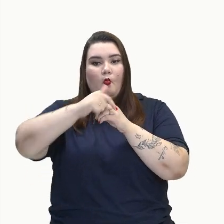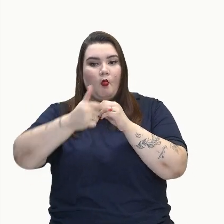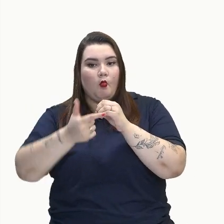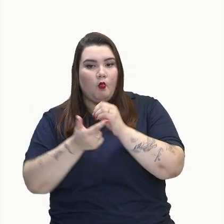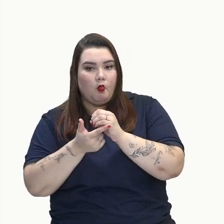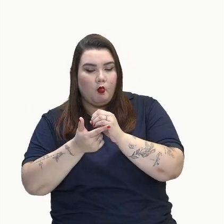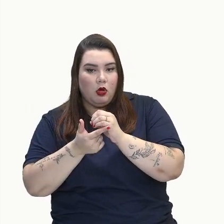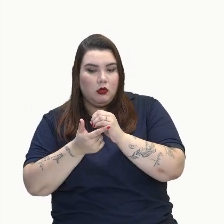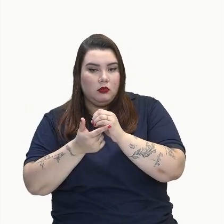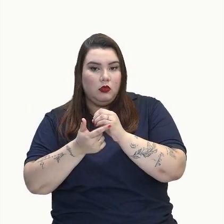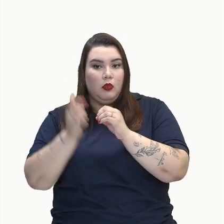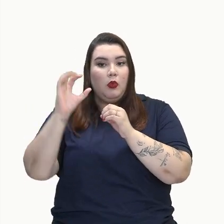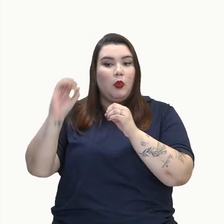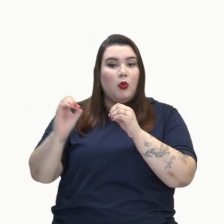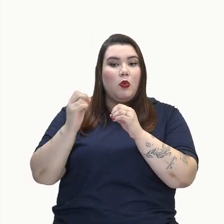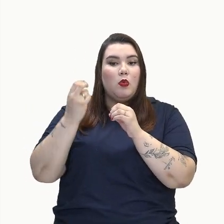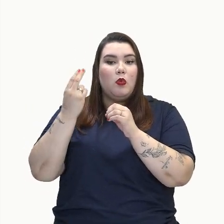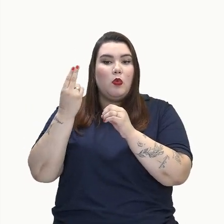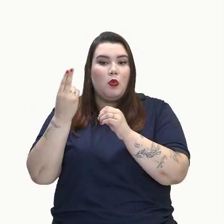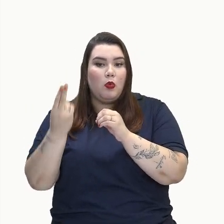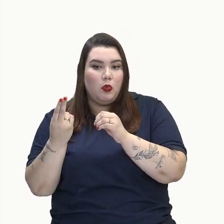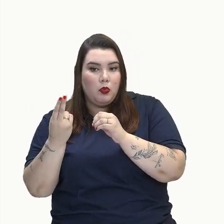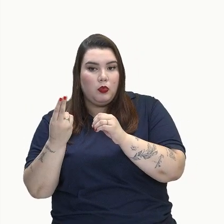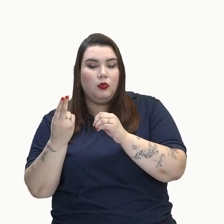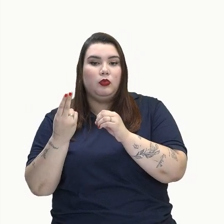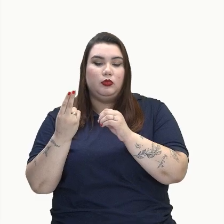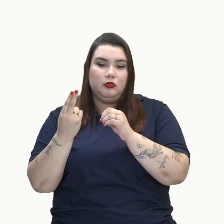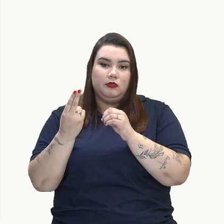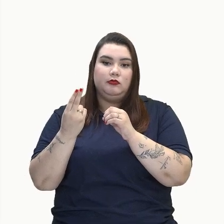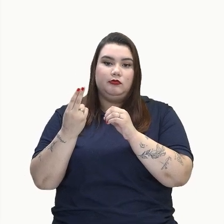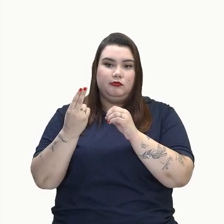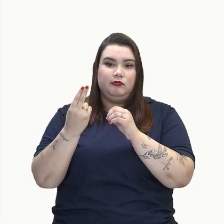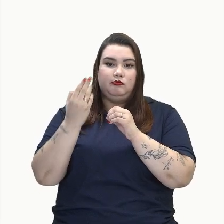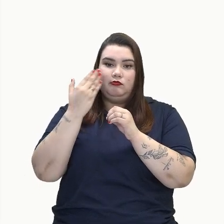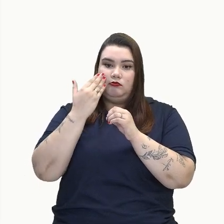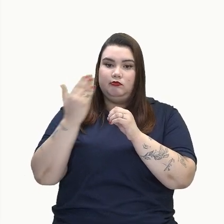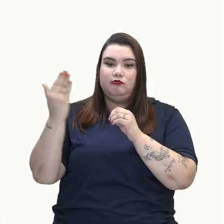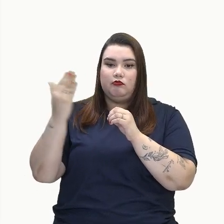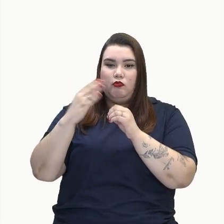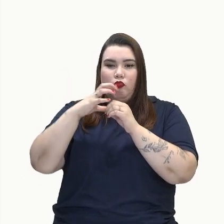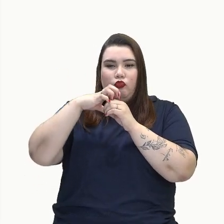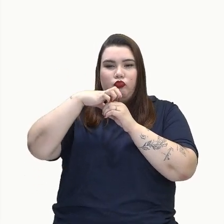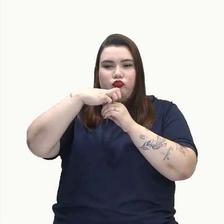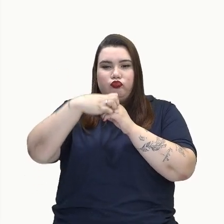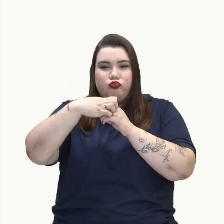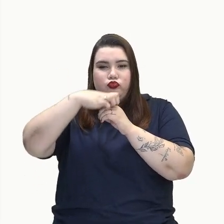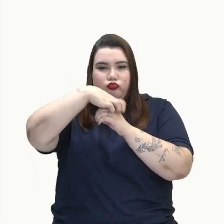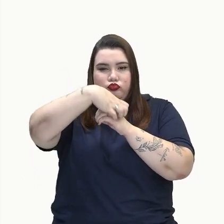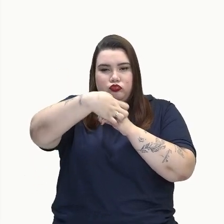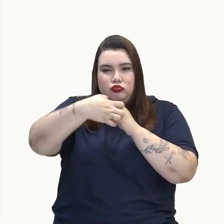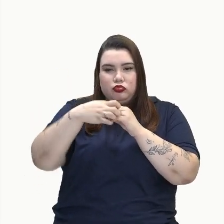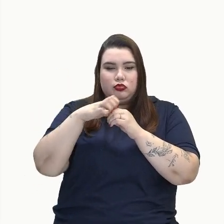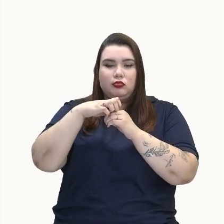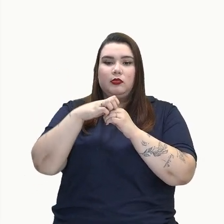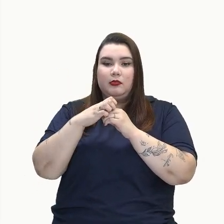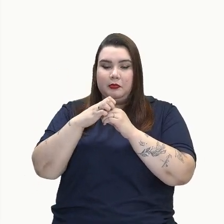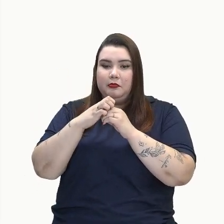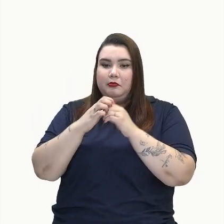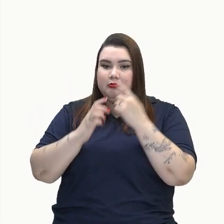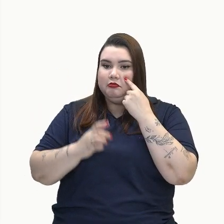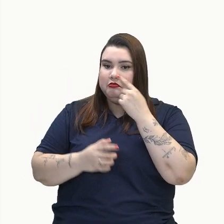um formato liso, olha aí então a semente da ervilha lisa, ou o que ele chamou de rugosa, que ela era